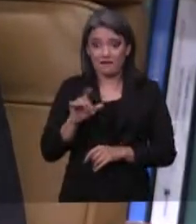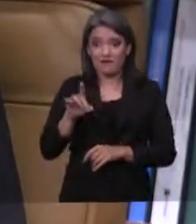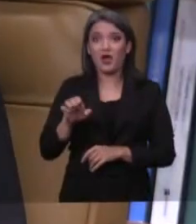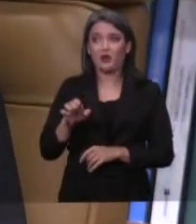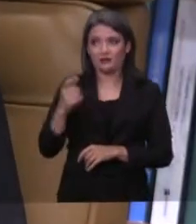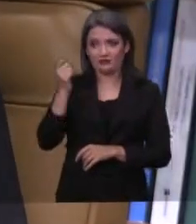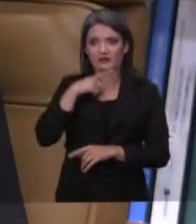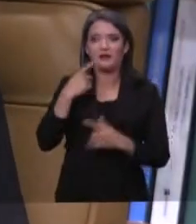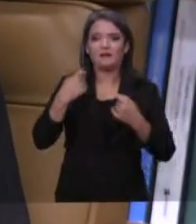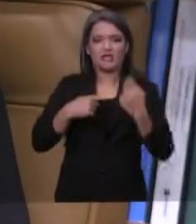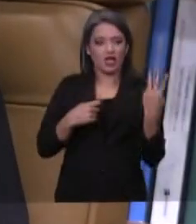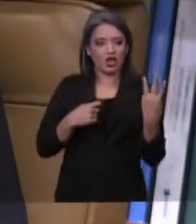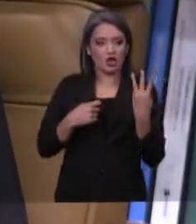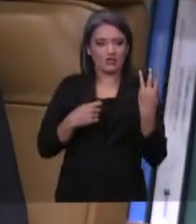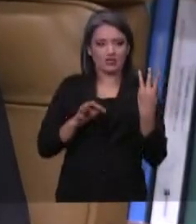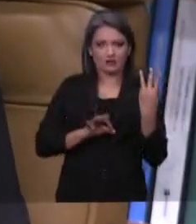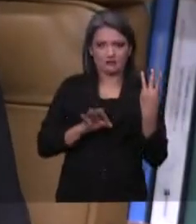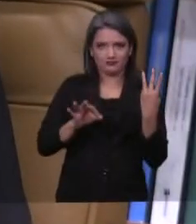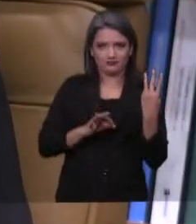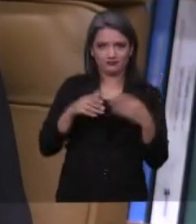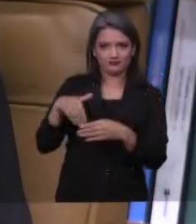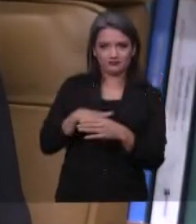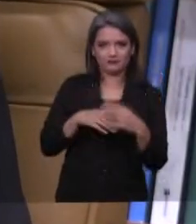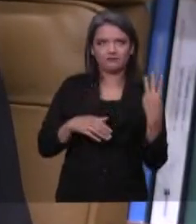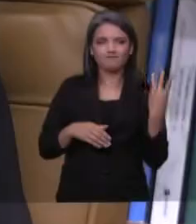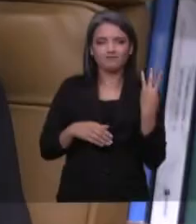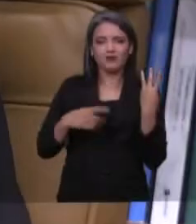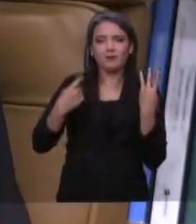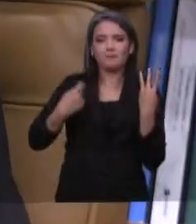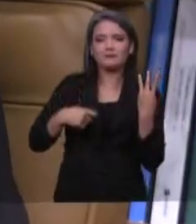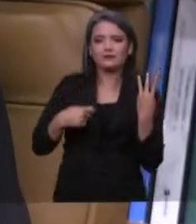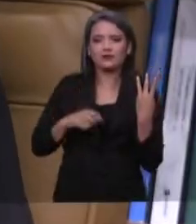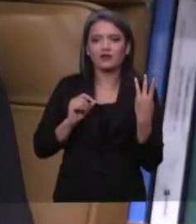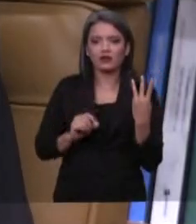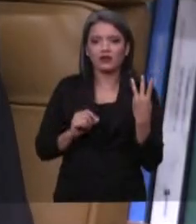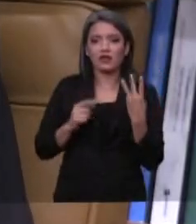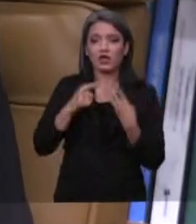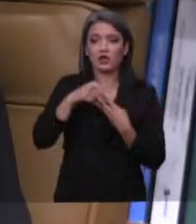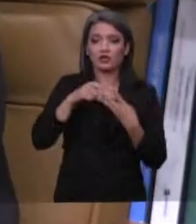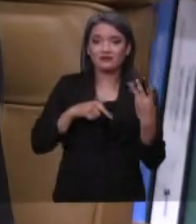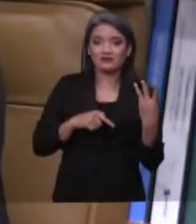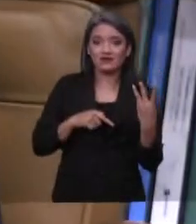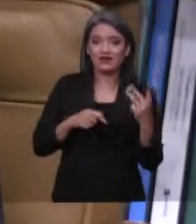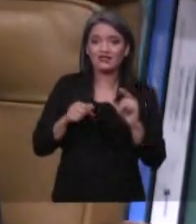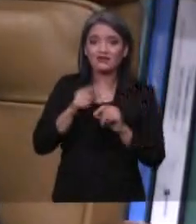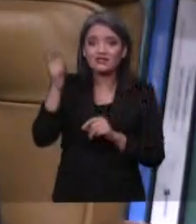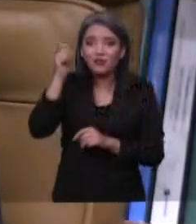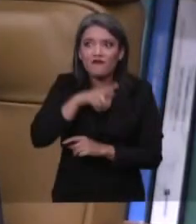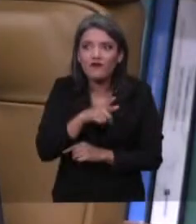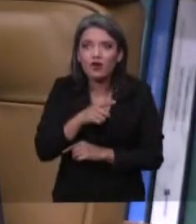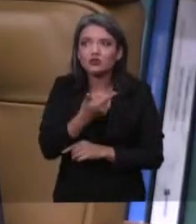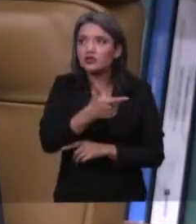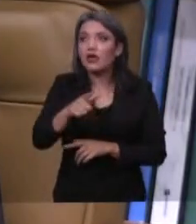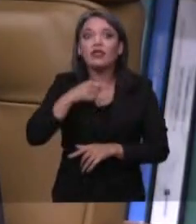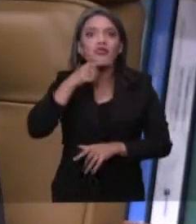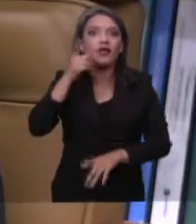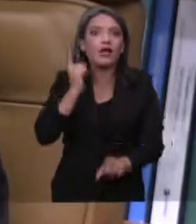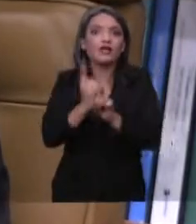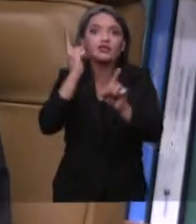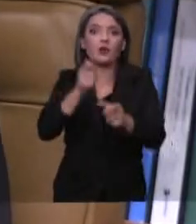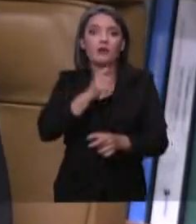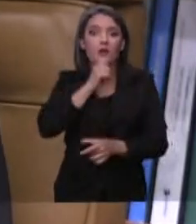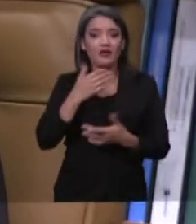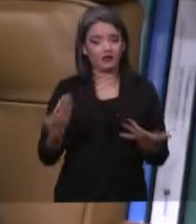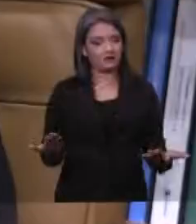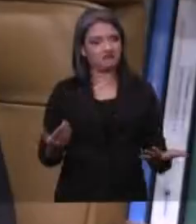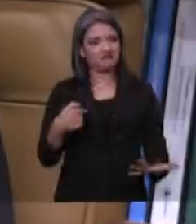que organizamos as eleições, tivéssemos sido capazes de conceber uma fraude que ninguém descobriu. Nós